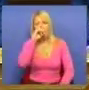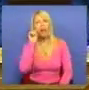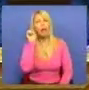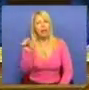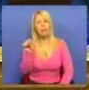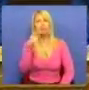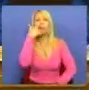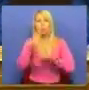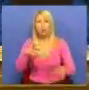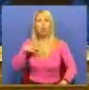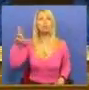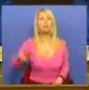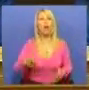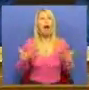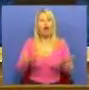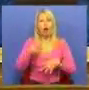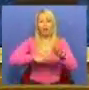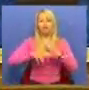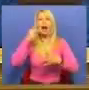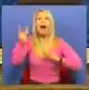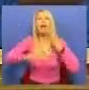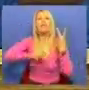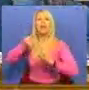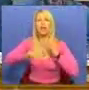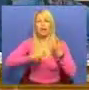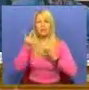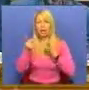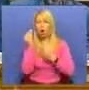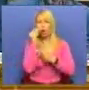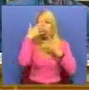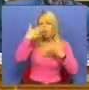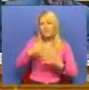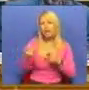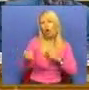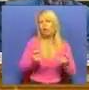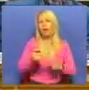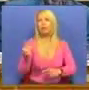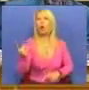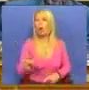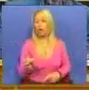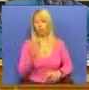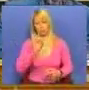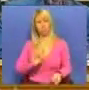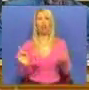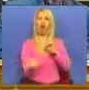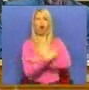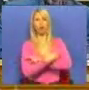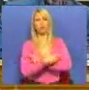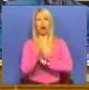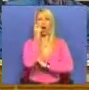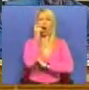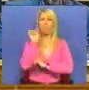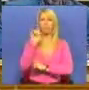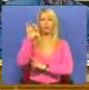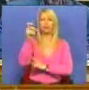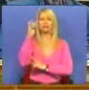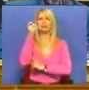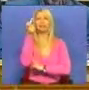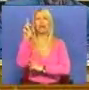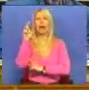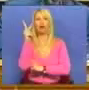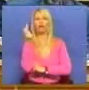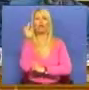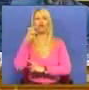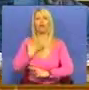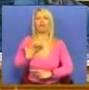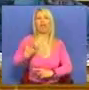avaliar a seriedade deste debate. E há uma coisa que os portugueses não têm, ao contrário de Cesário Verde, que é um absurdo desejo de sofrer. Os